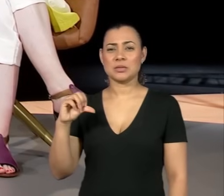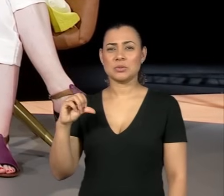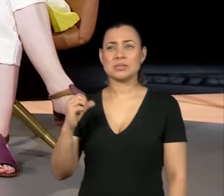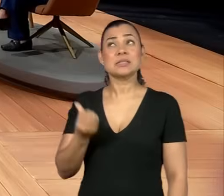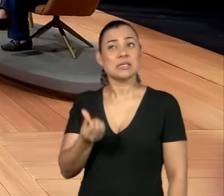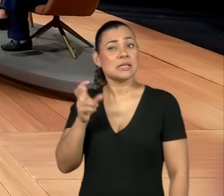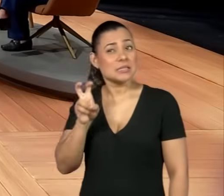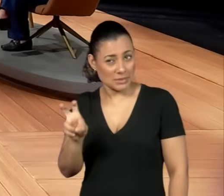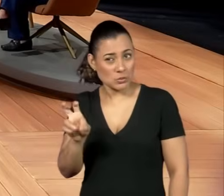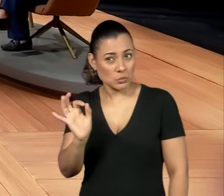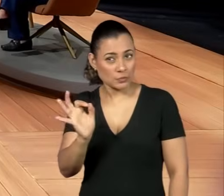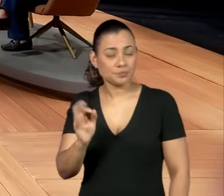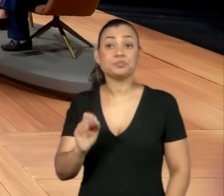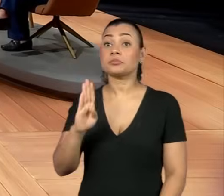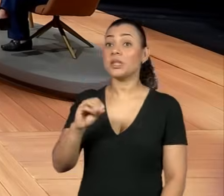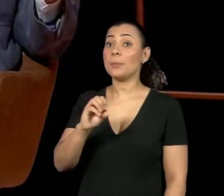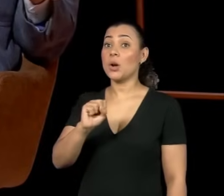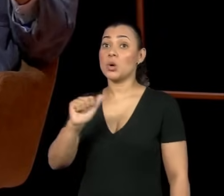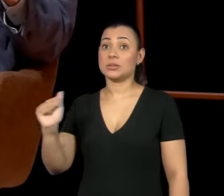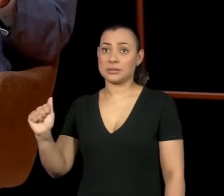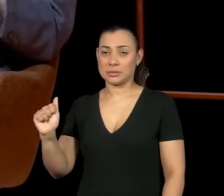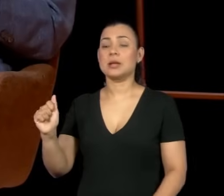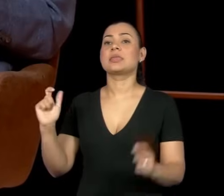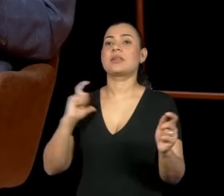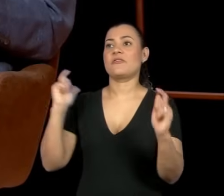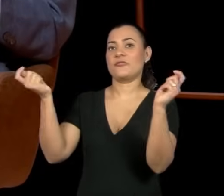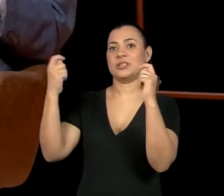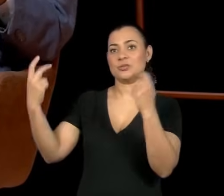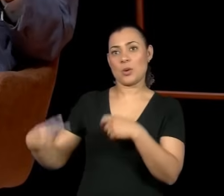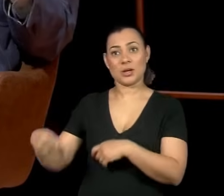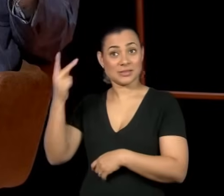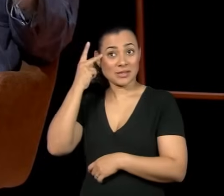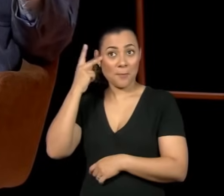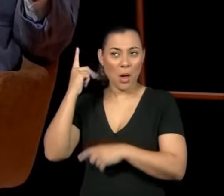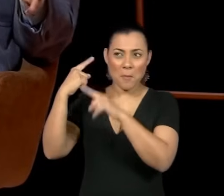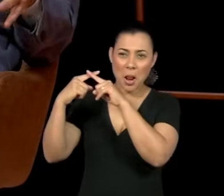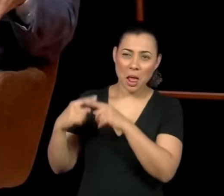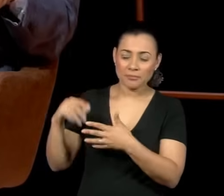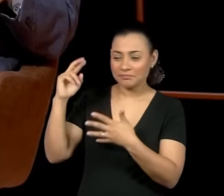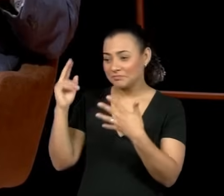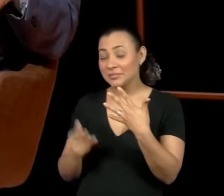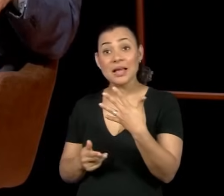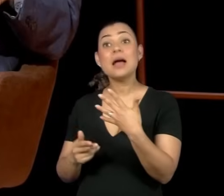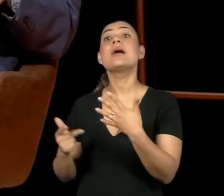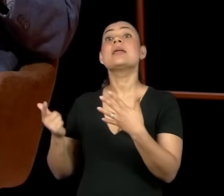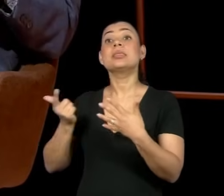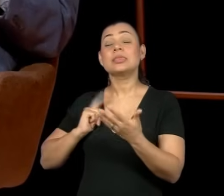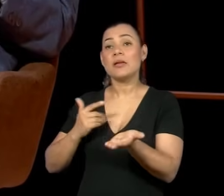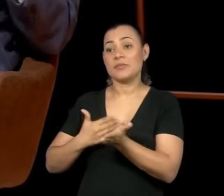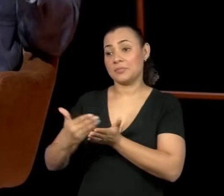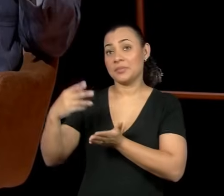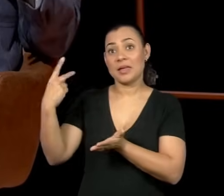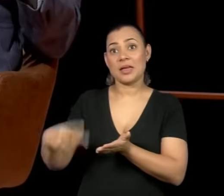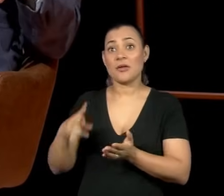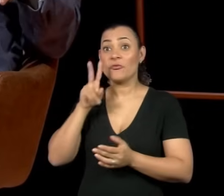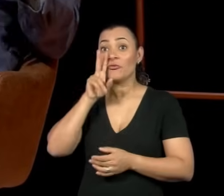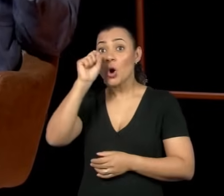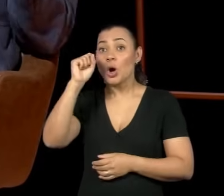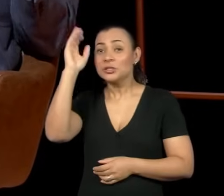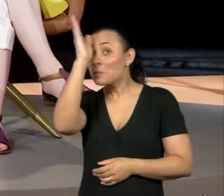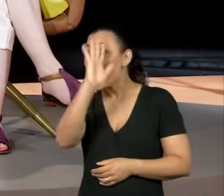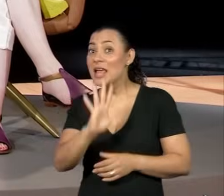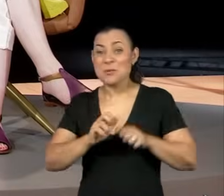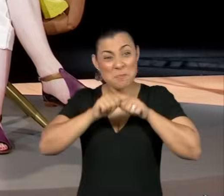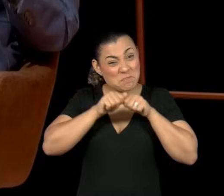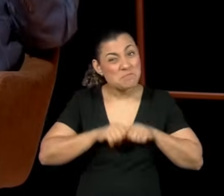65, a Bossa Nova, depois dos festivais de São Paulo, ela teve uma força incrível no país e